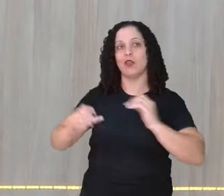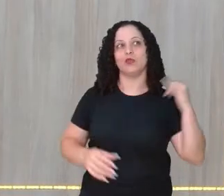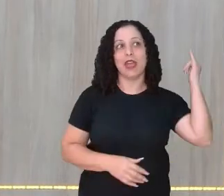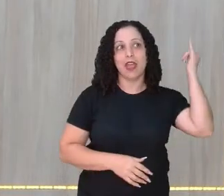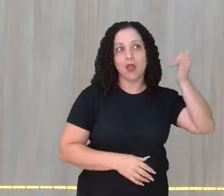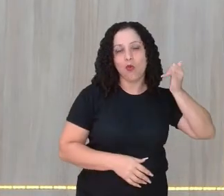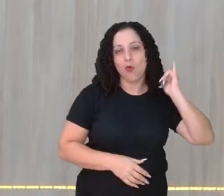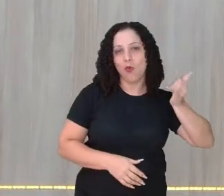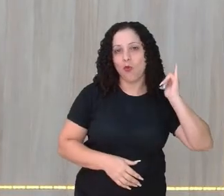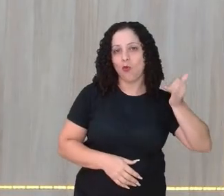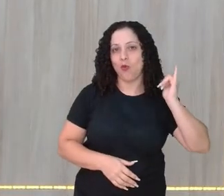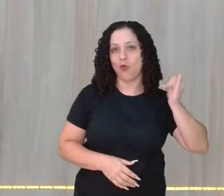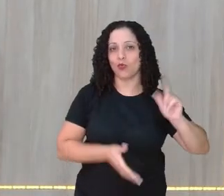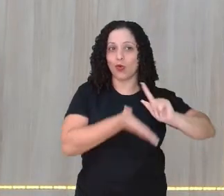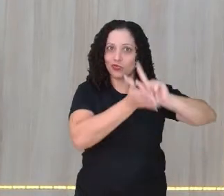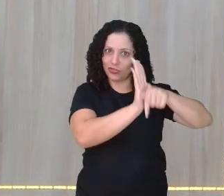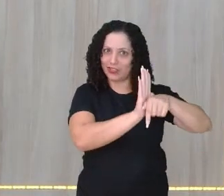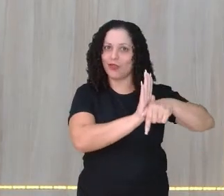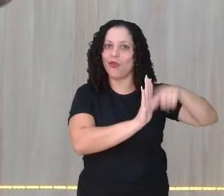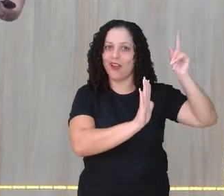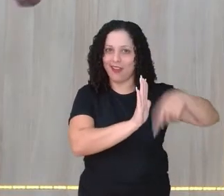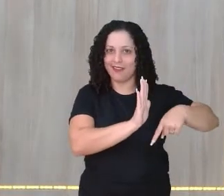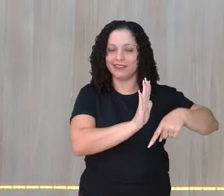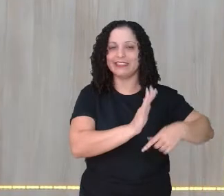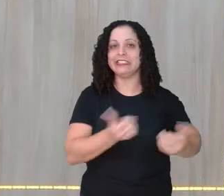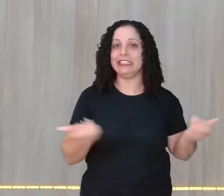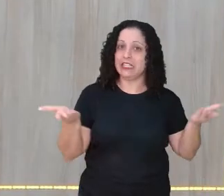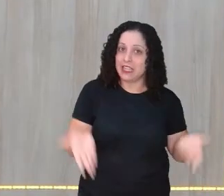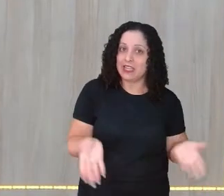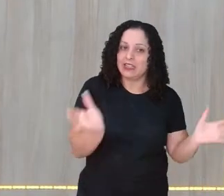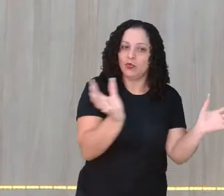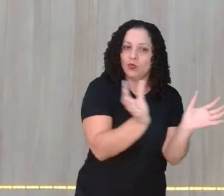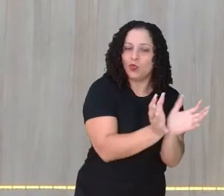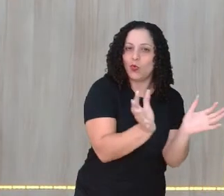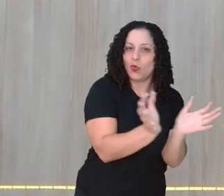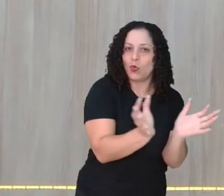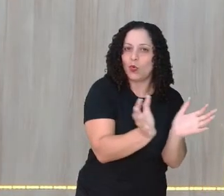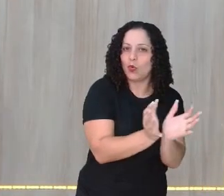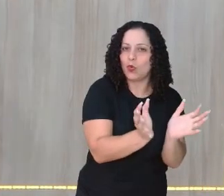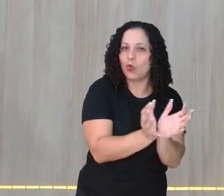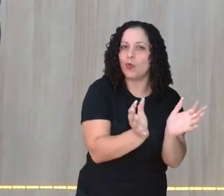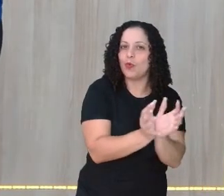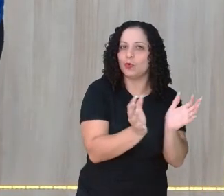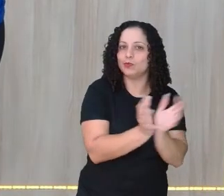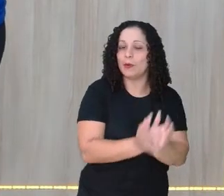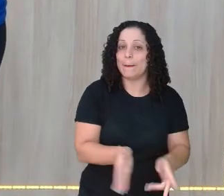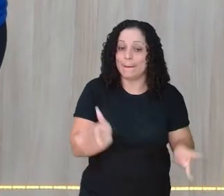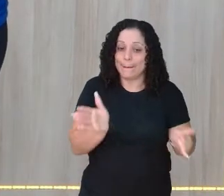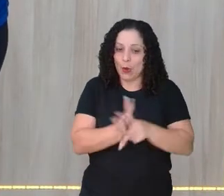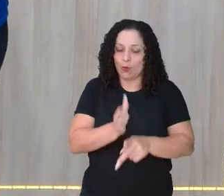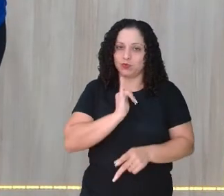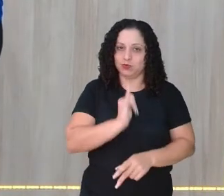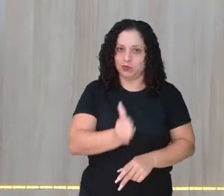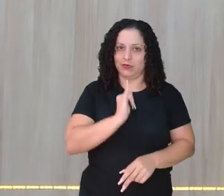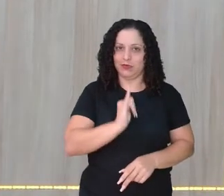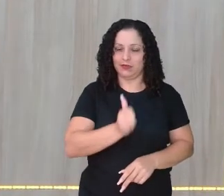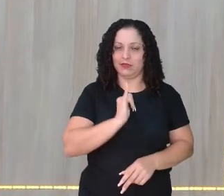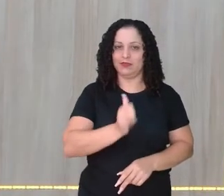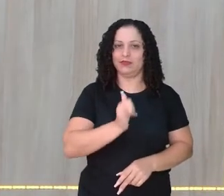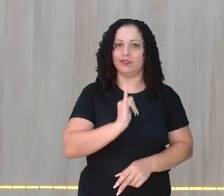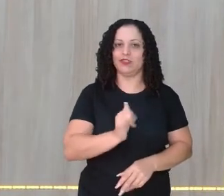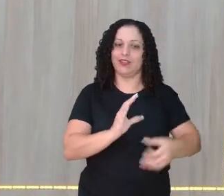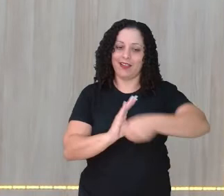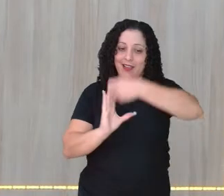é o gênero, e esse gênero está aí no grupo da ordem do narrar, certo? Então, ele